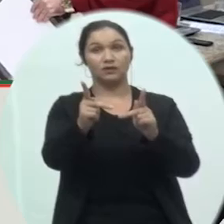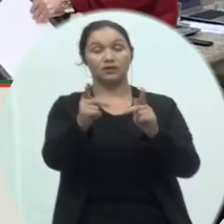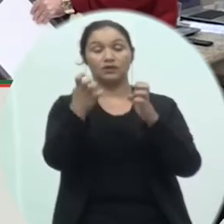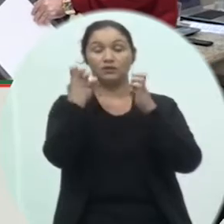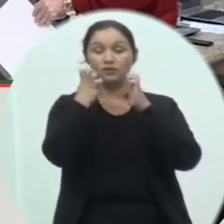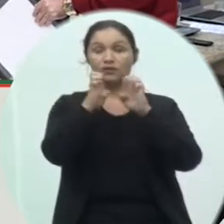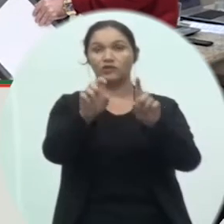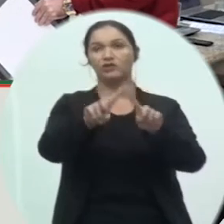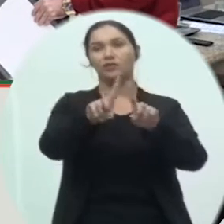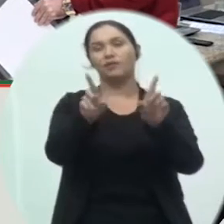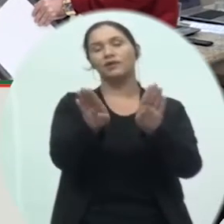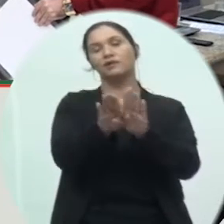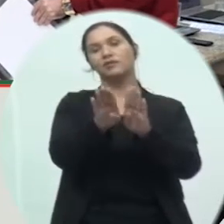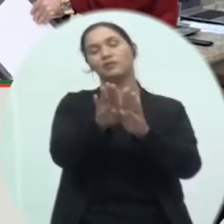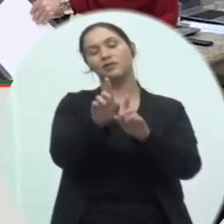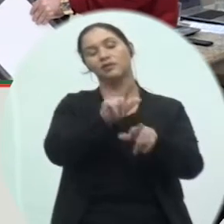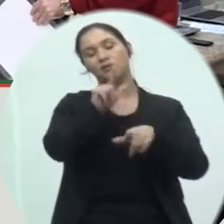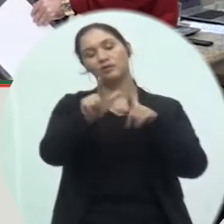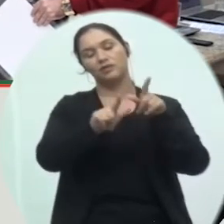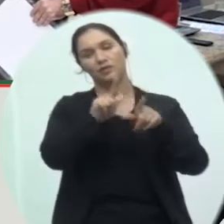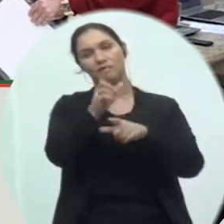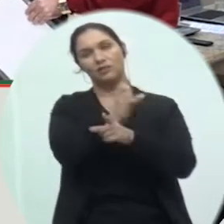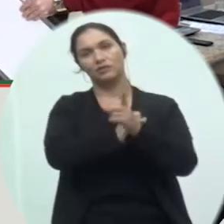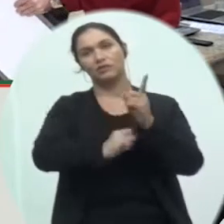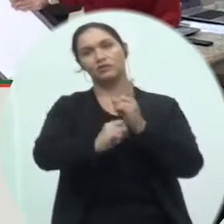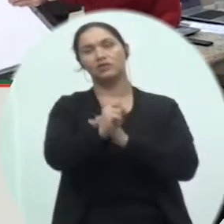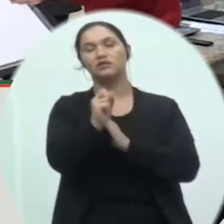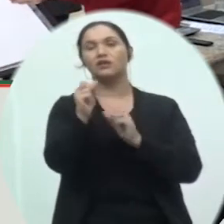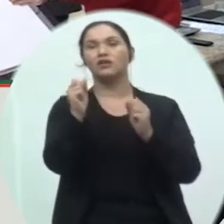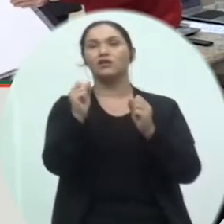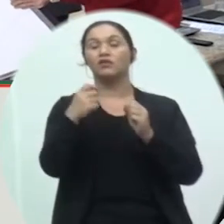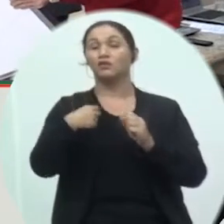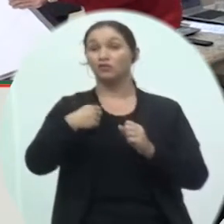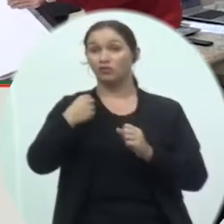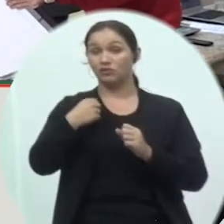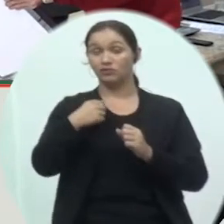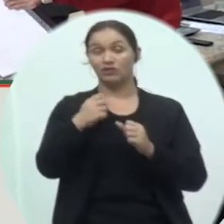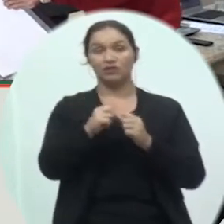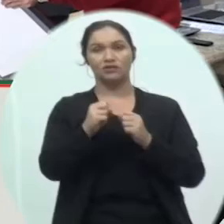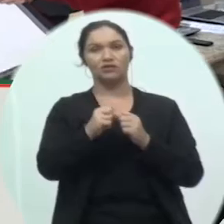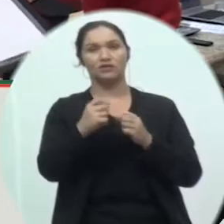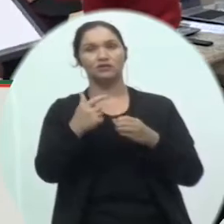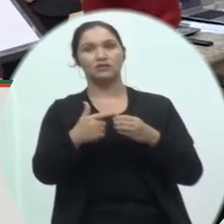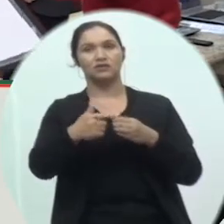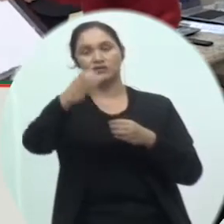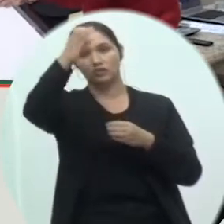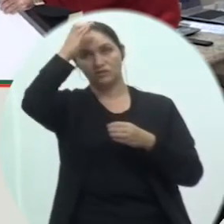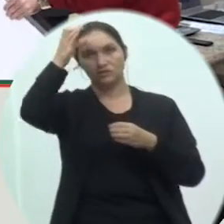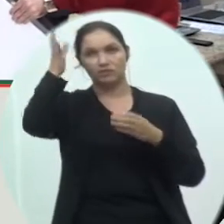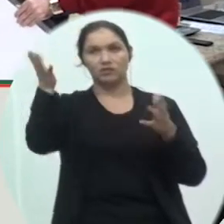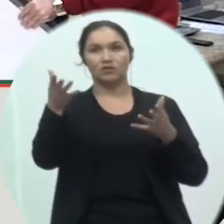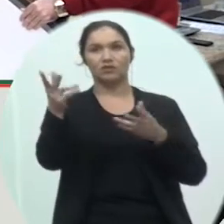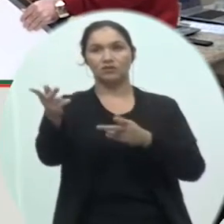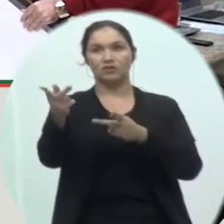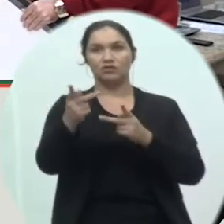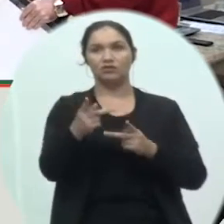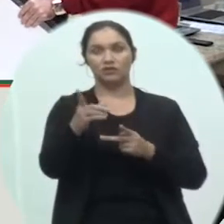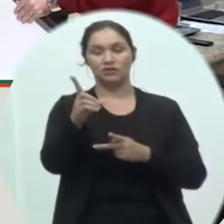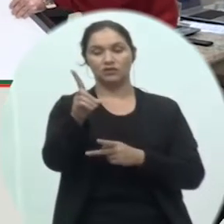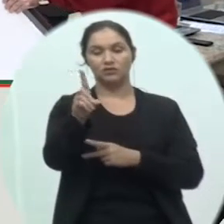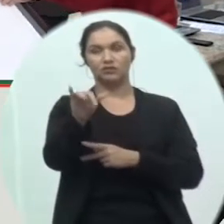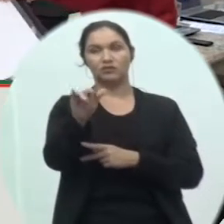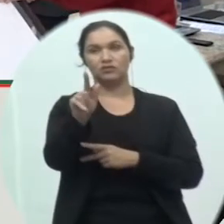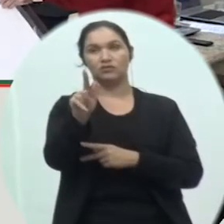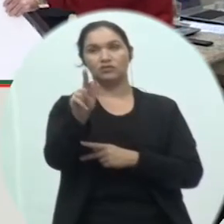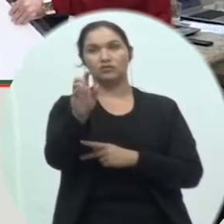pelo trabalho social que vocês desenvolvem em nossa cidade. Então, quero convidar o Diego para nós entregarmos o certificado,